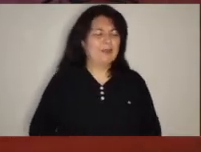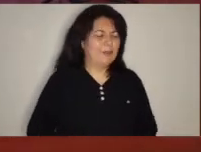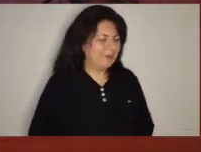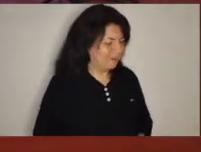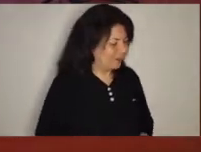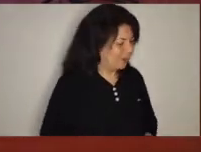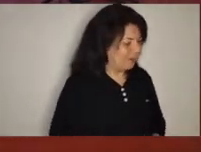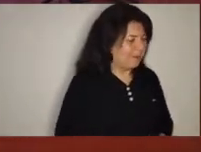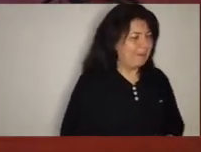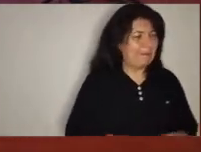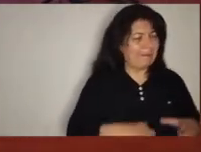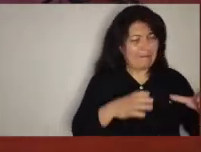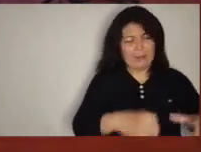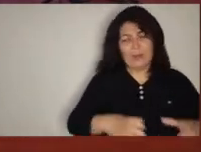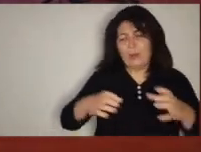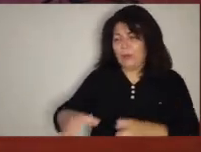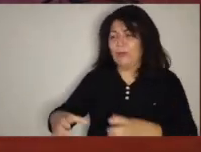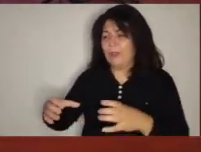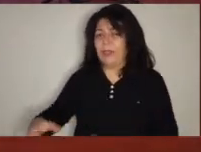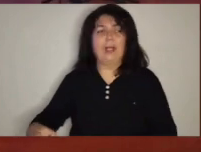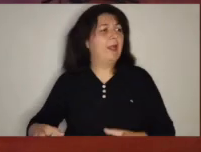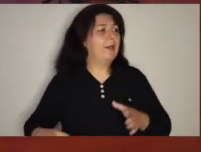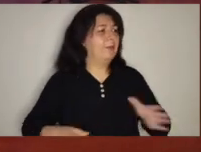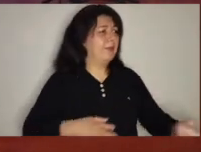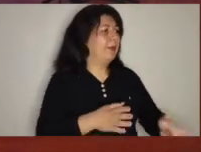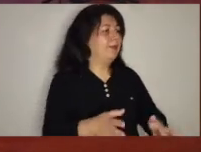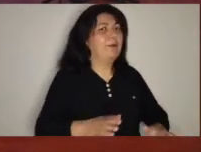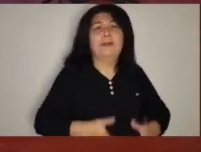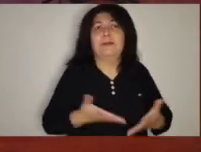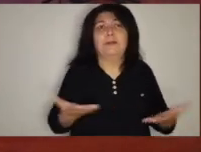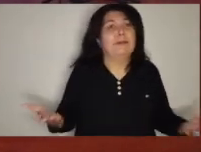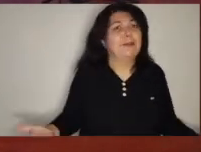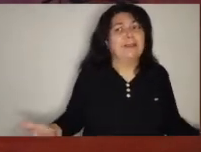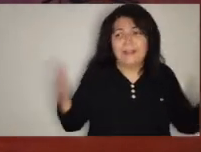eterna. declare isso: para onde? Pra onde eu